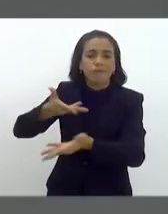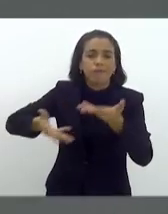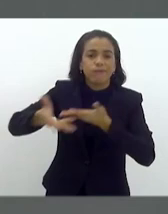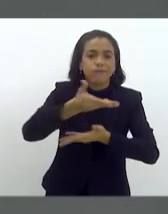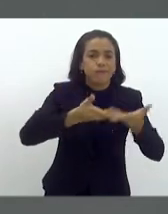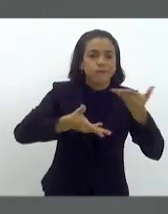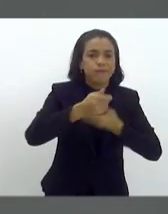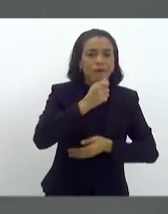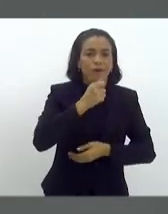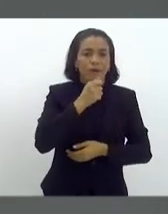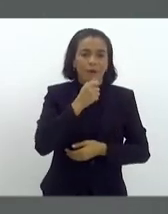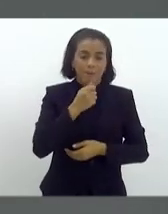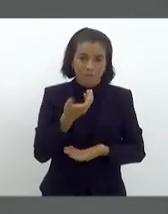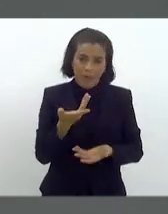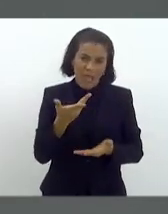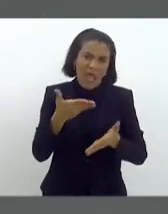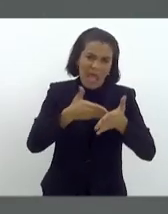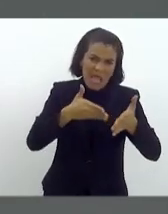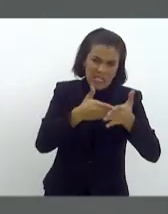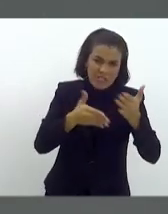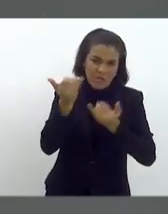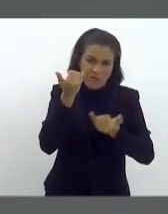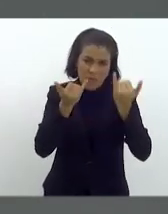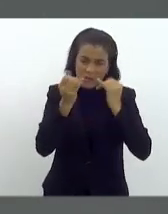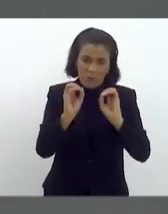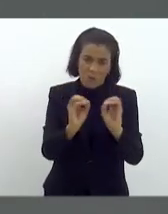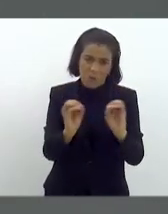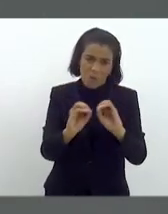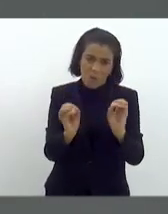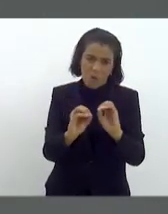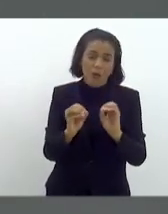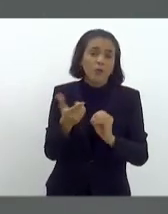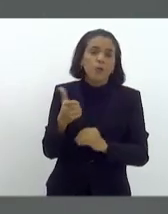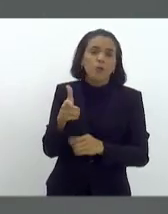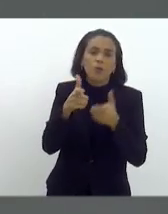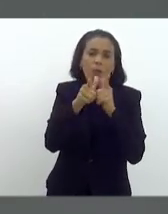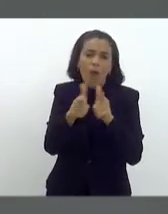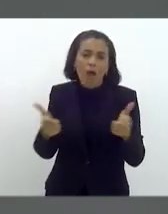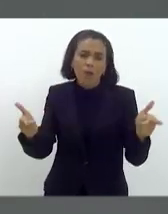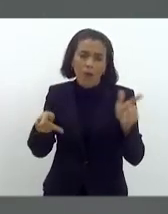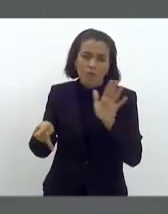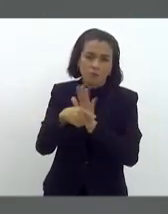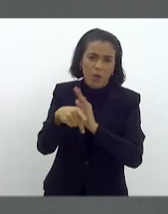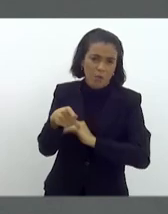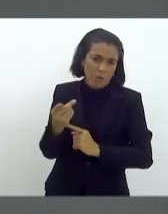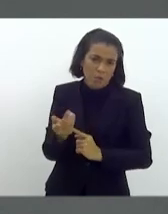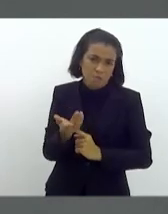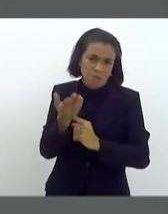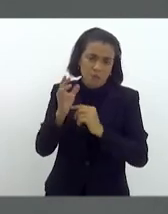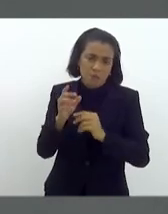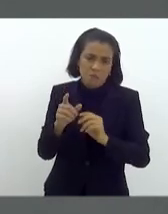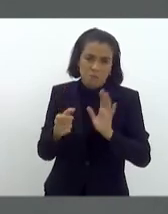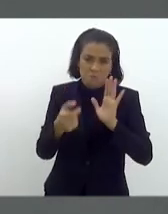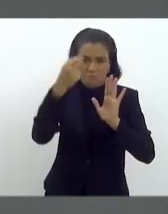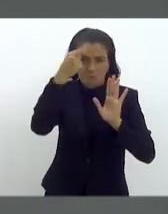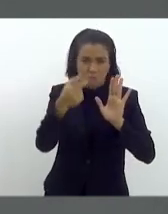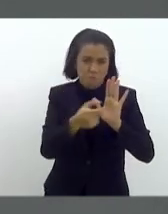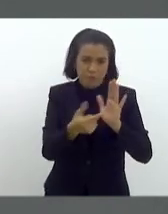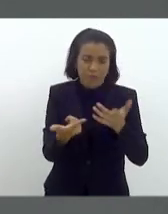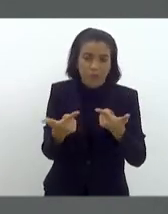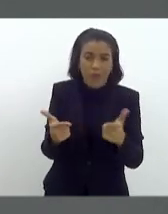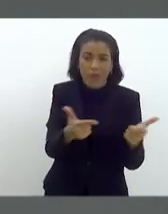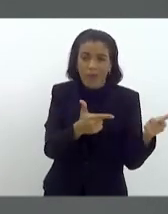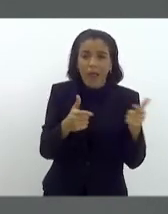eu não digo nem que a restrição de dados os sistemas são não tem uma linguagem de software uma linguagem tecnológica que permita um fluxo desses dados